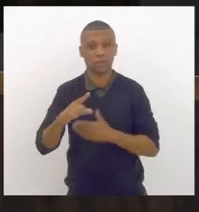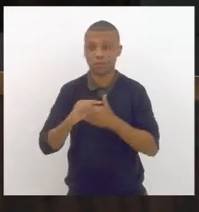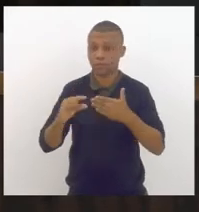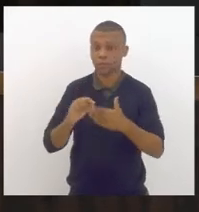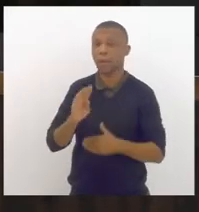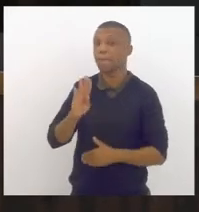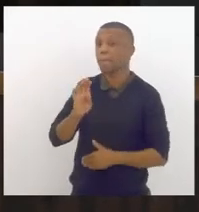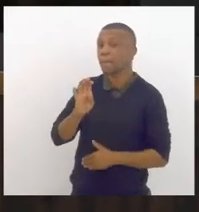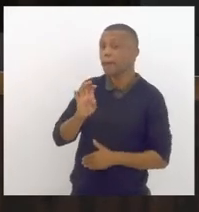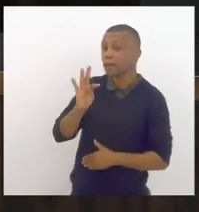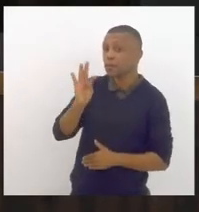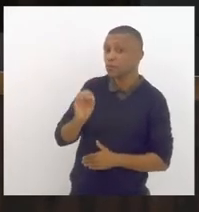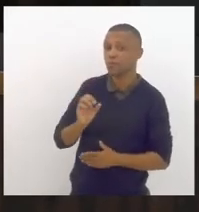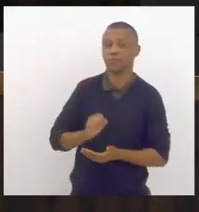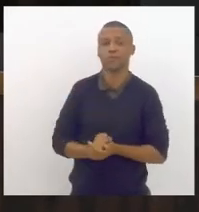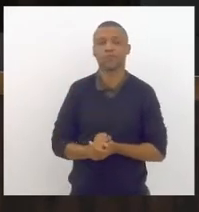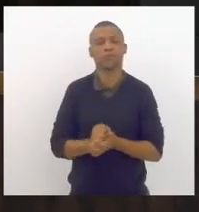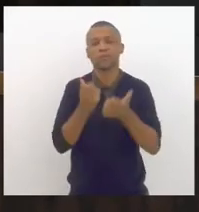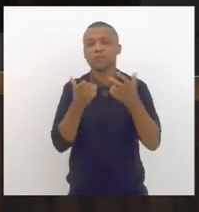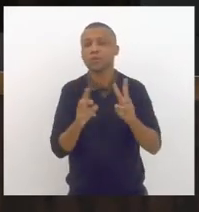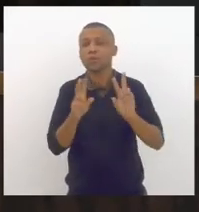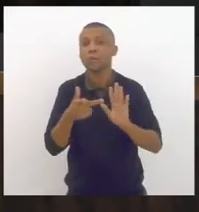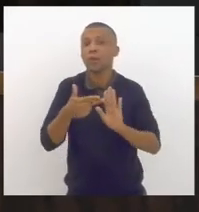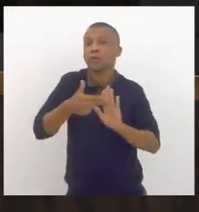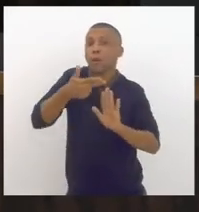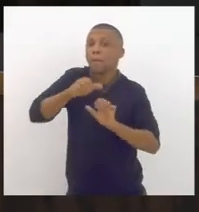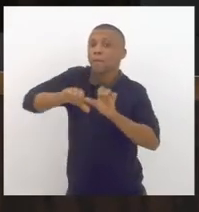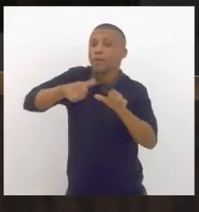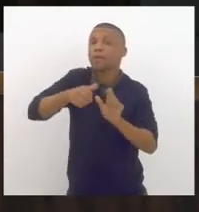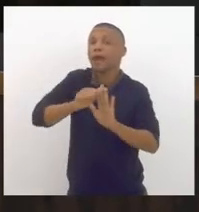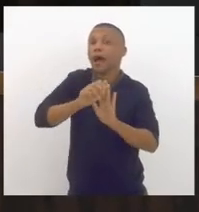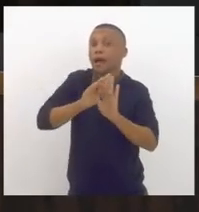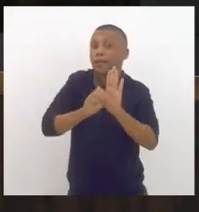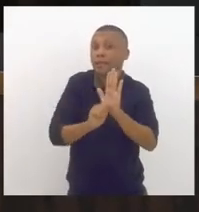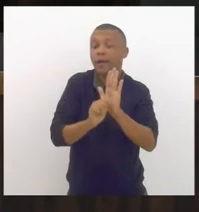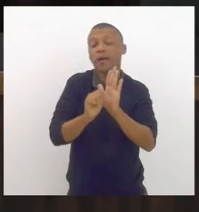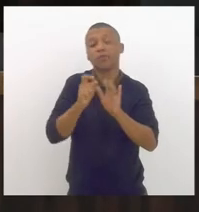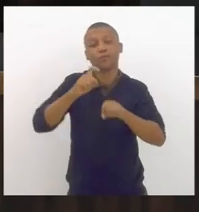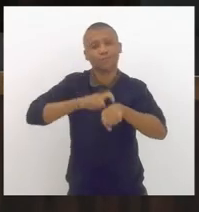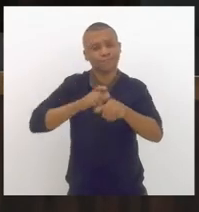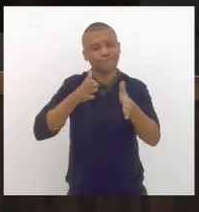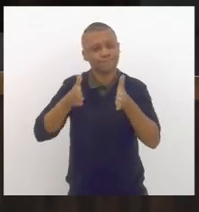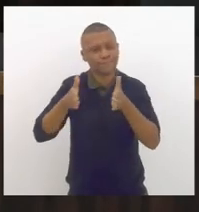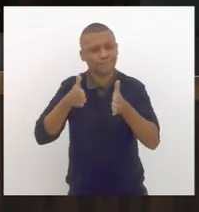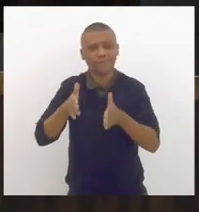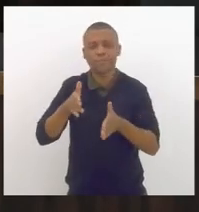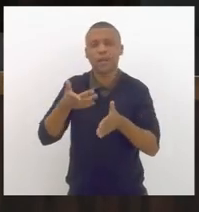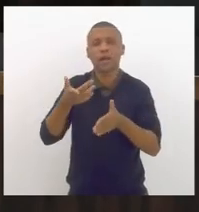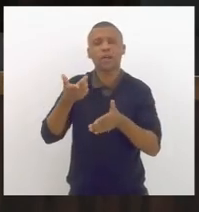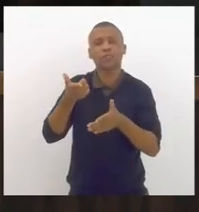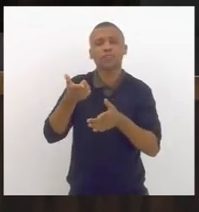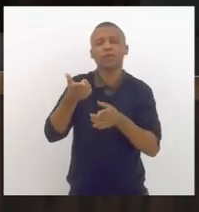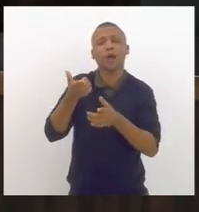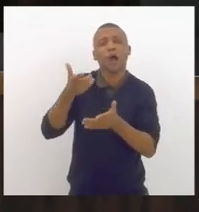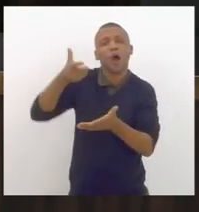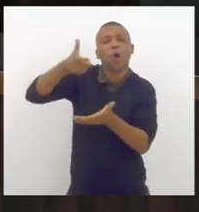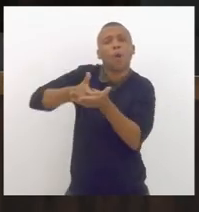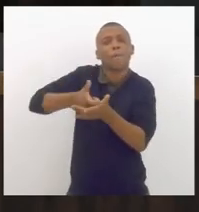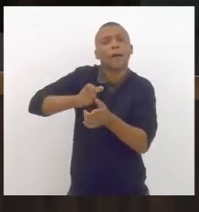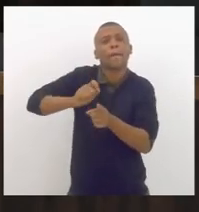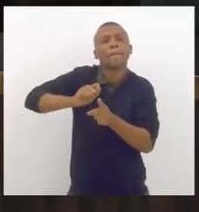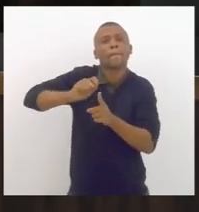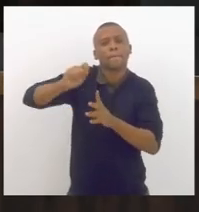Bebeto, que dispõe sobre normas para mudança de ata do vencimento da compra parcelada de um bem.